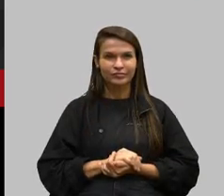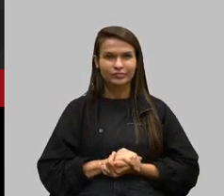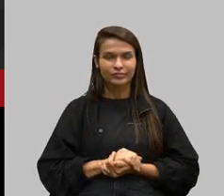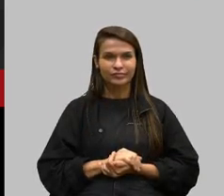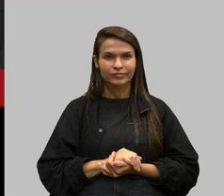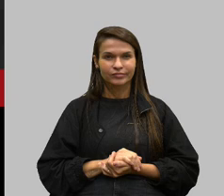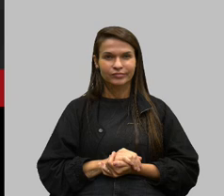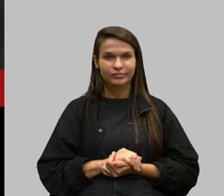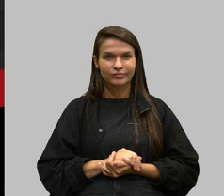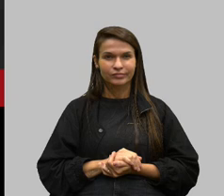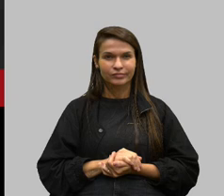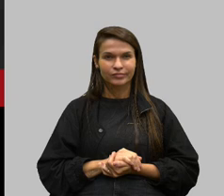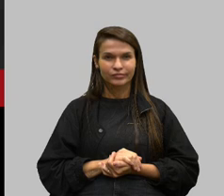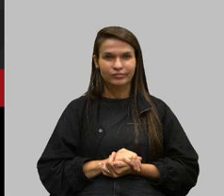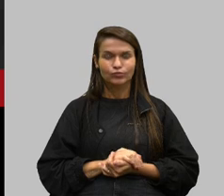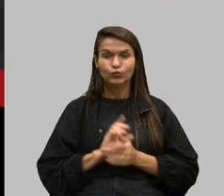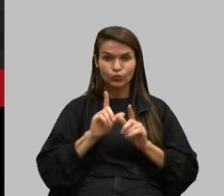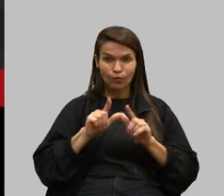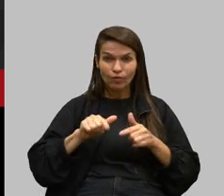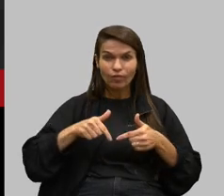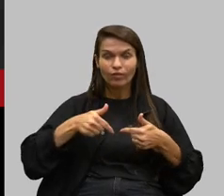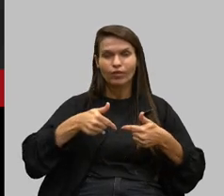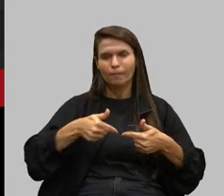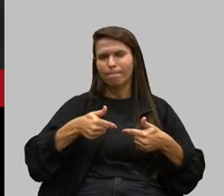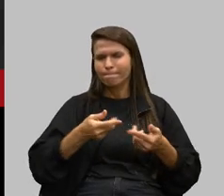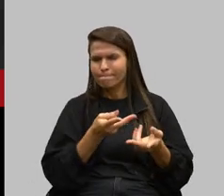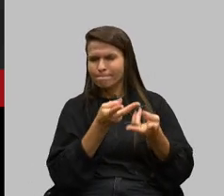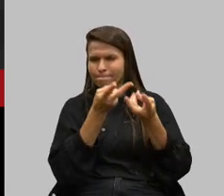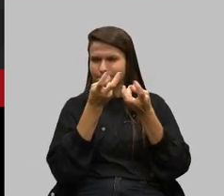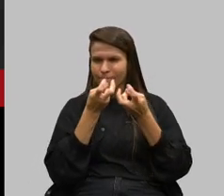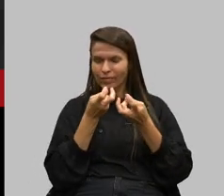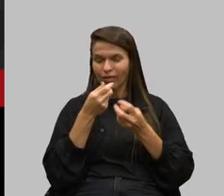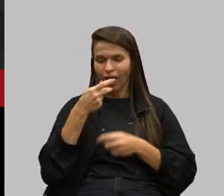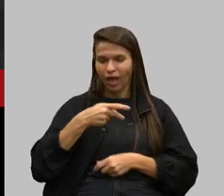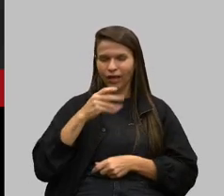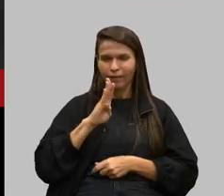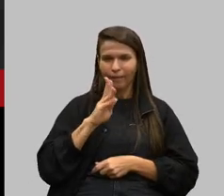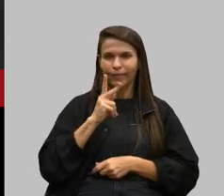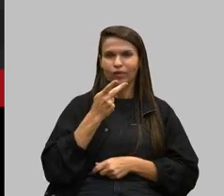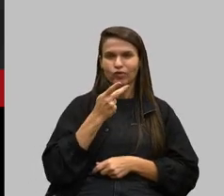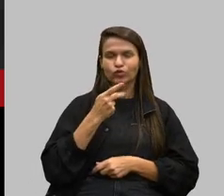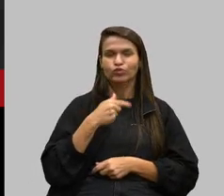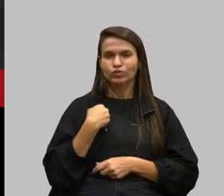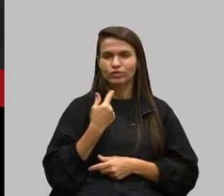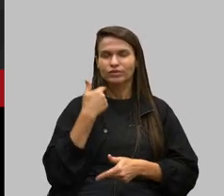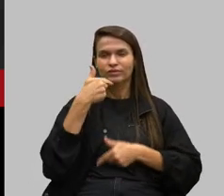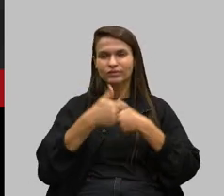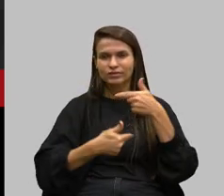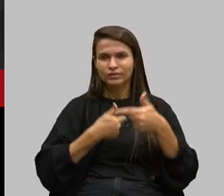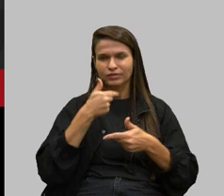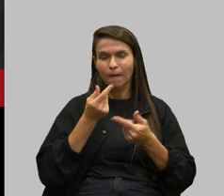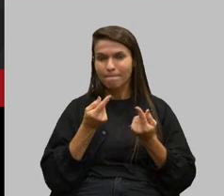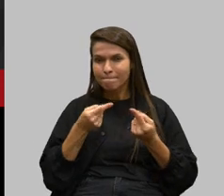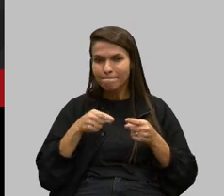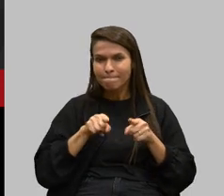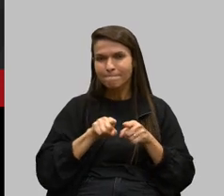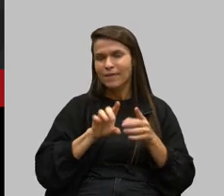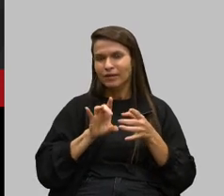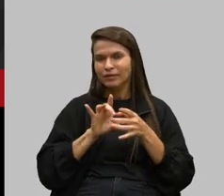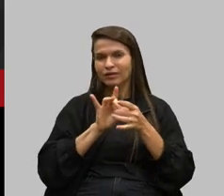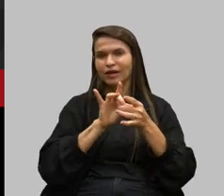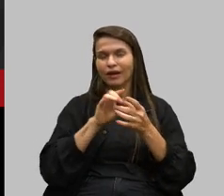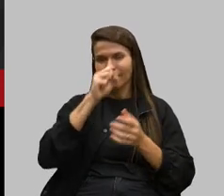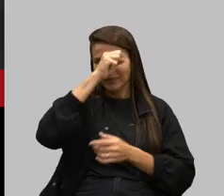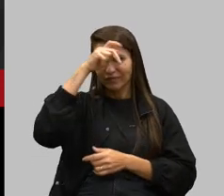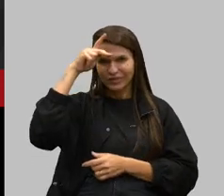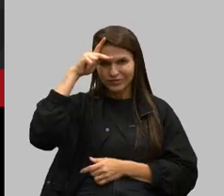uma uma atuação mais perceptível aqui em Belo Horizonte né que a gente trabalhou em parceria com a prefeitura de Belo